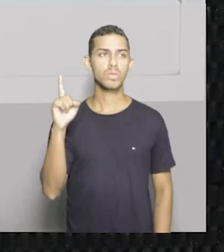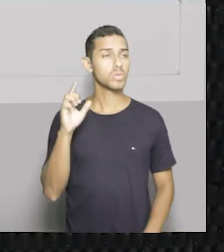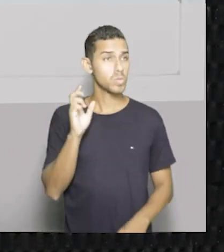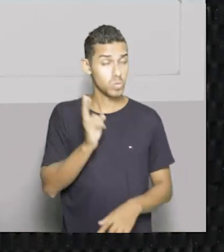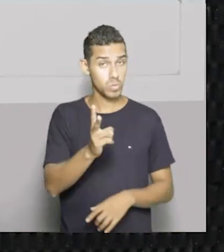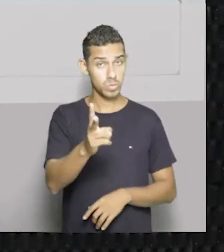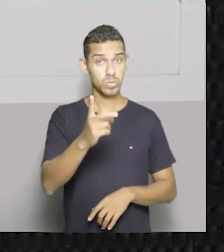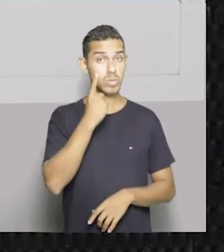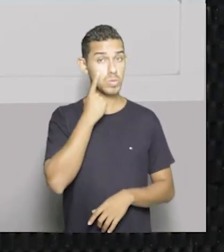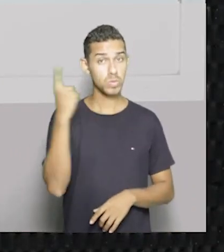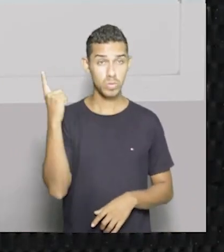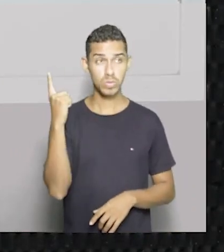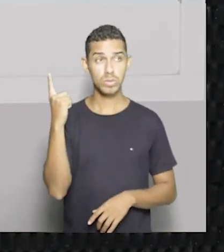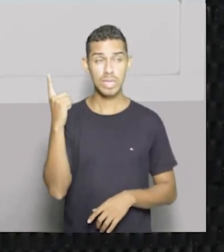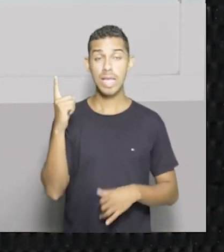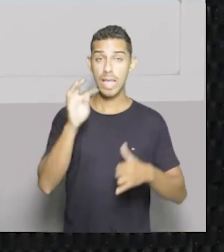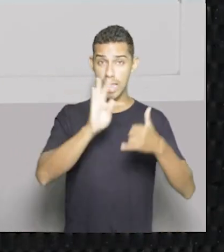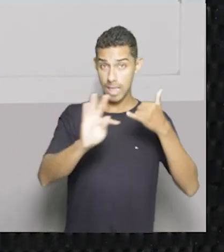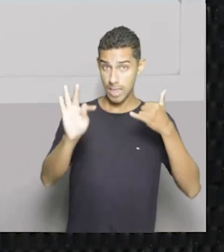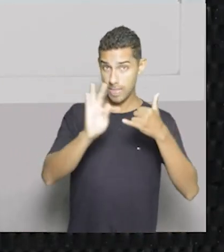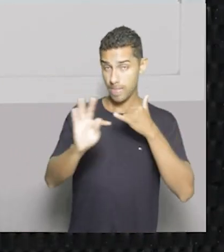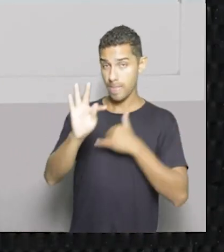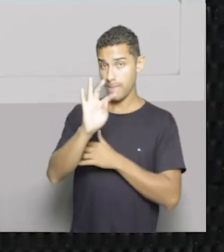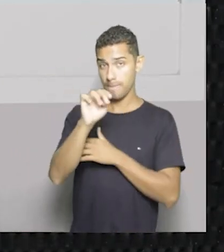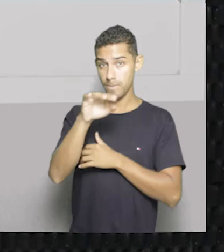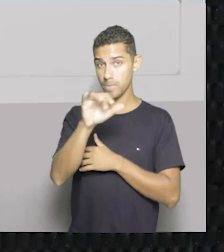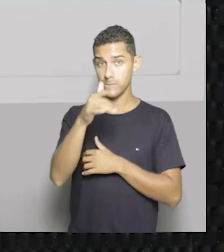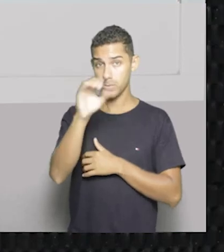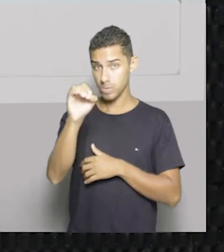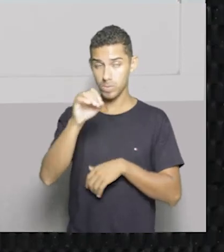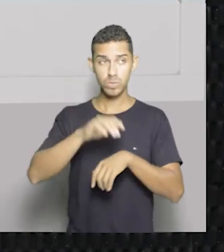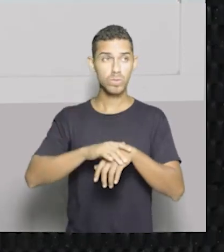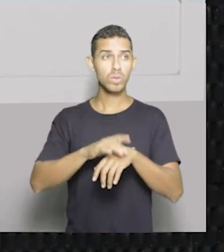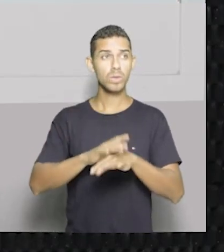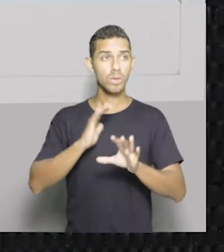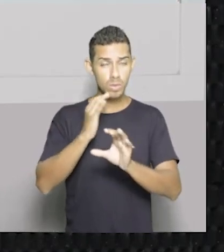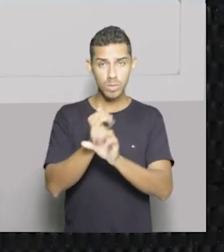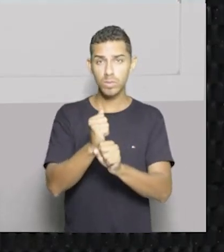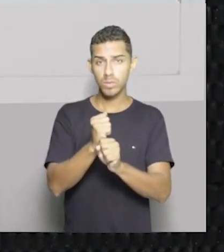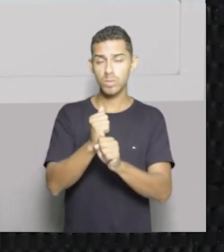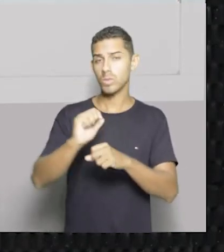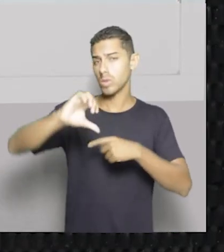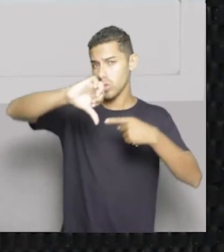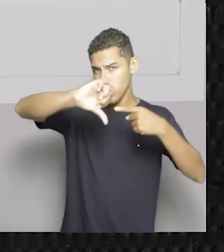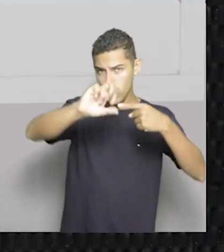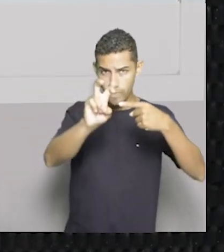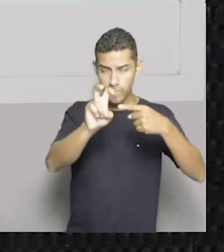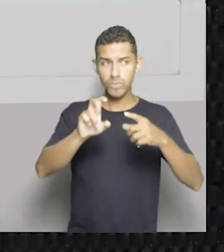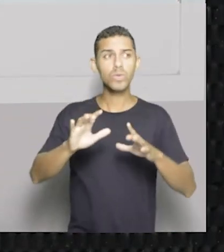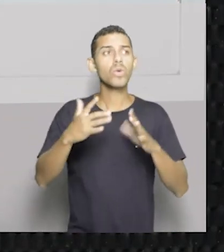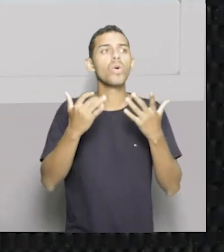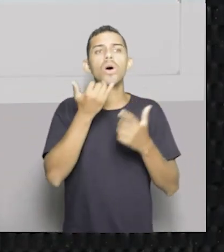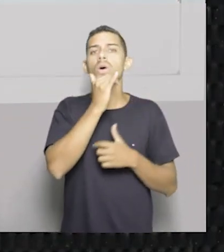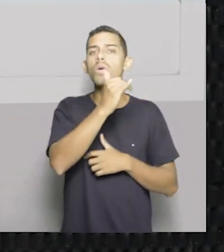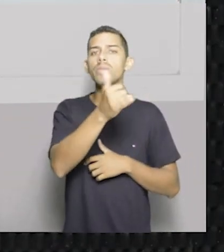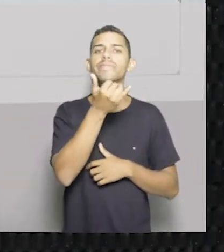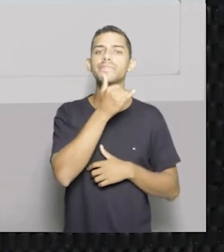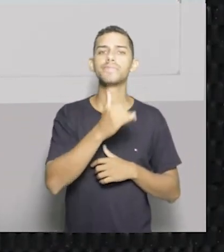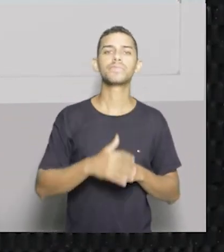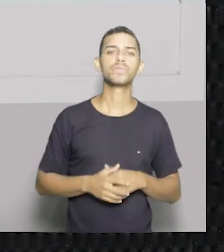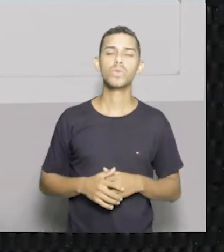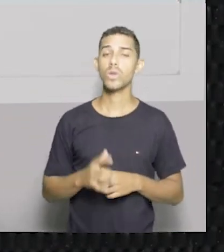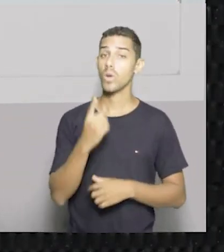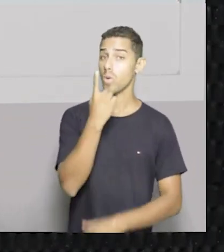do voltímetro, que é a tensão, é a resistência elétrica, que é 95. Qual é a corrente que está passando por ele?